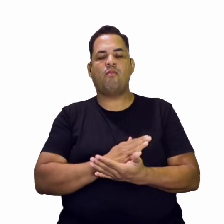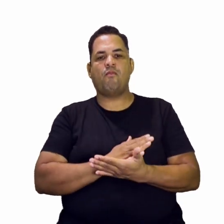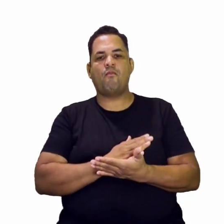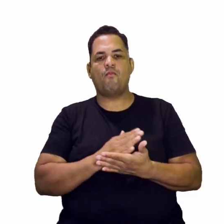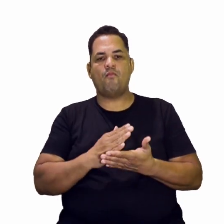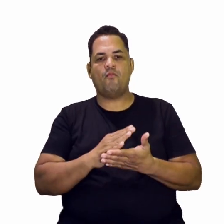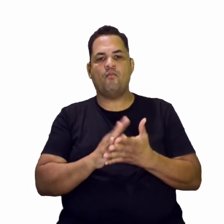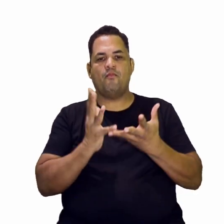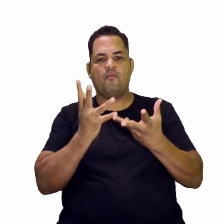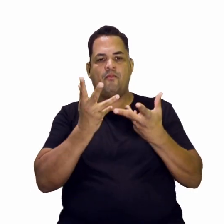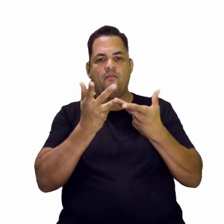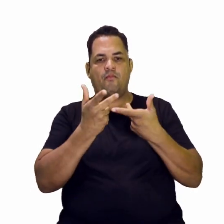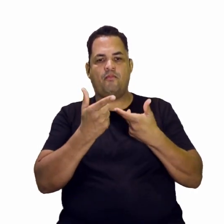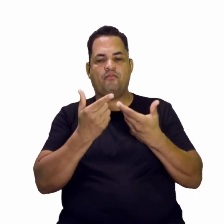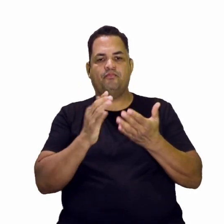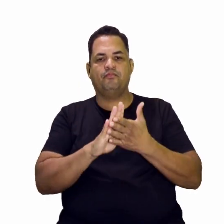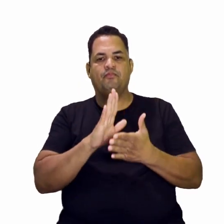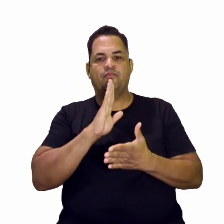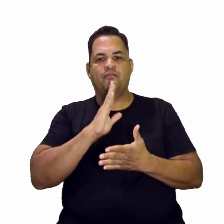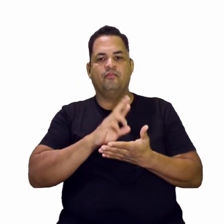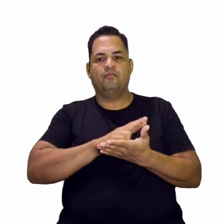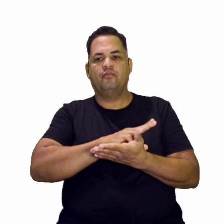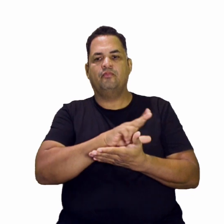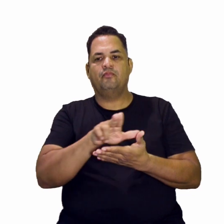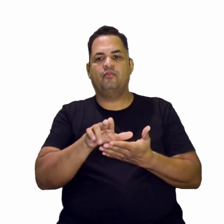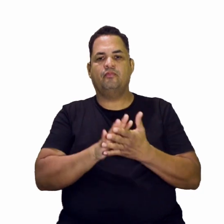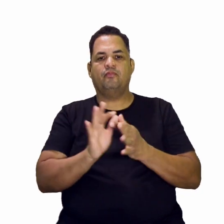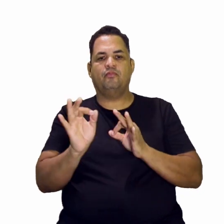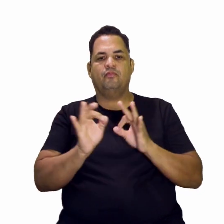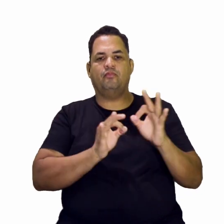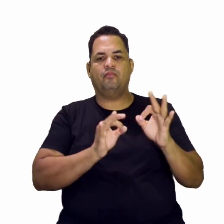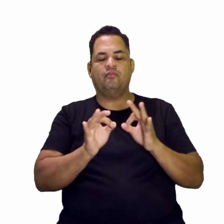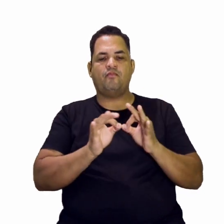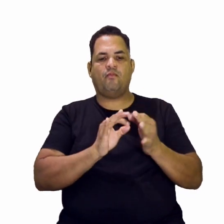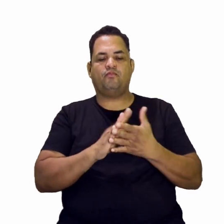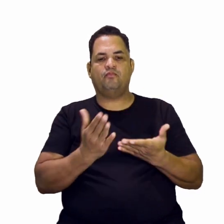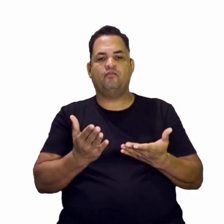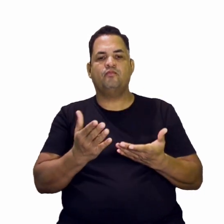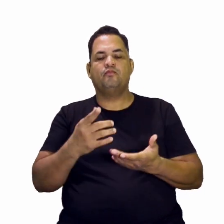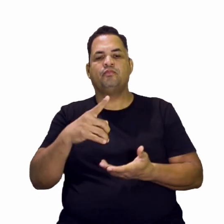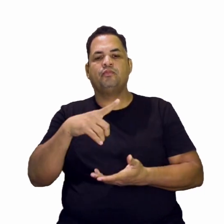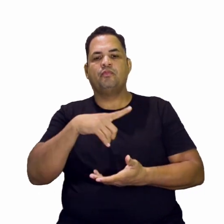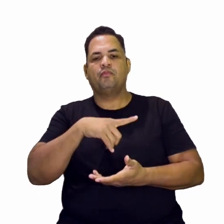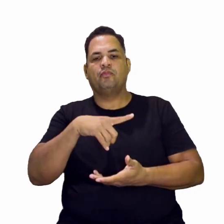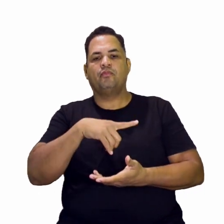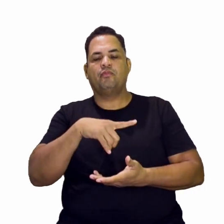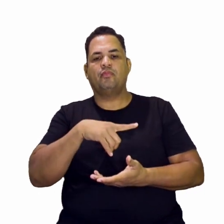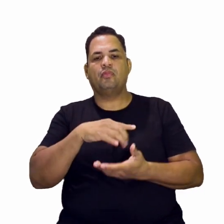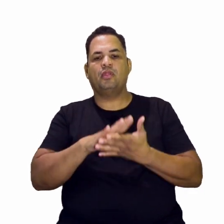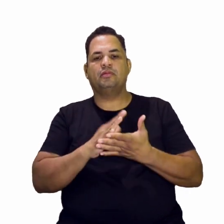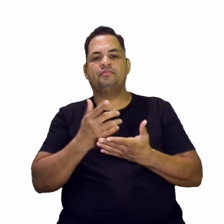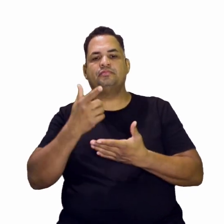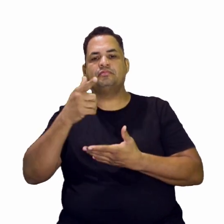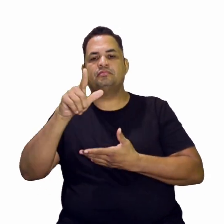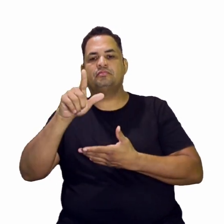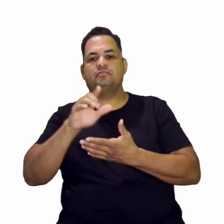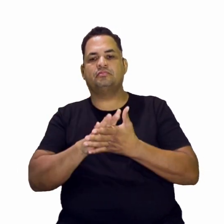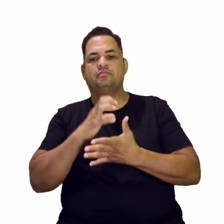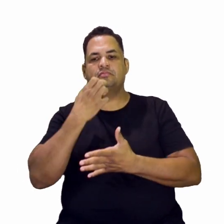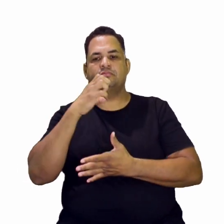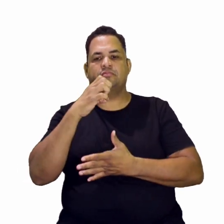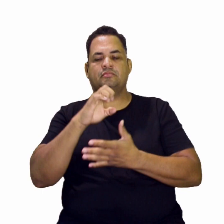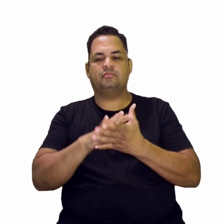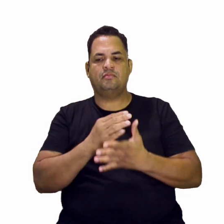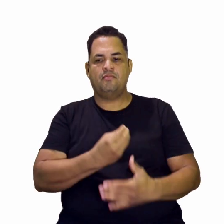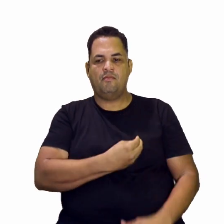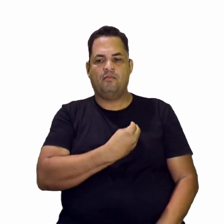habilidade desta aula. Qual é, prof? Reconhecer os diferentes tipos de organização e a forma de obtenção de energia dos seres vivos.